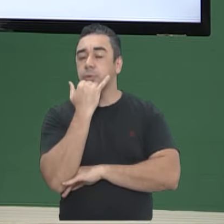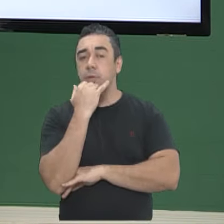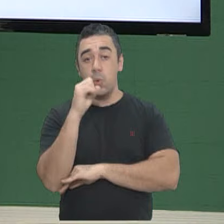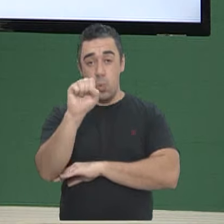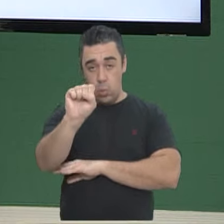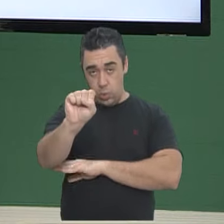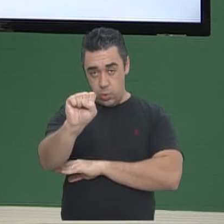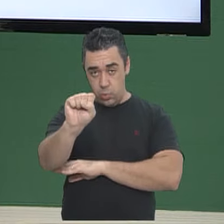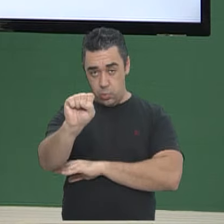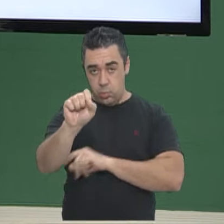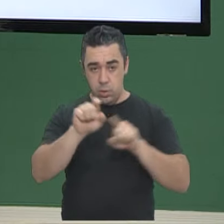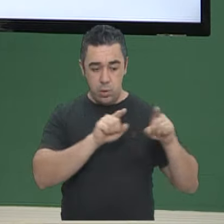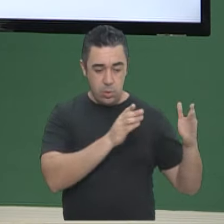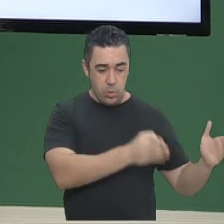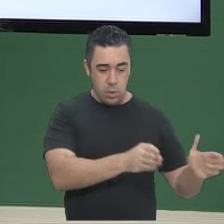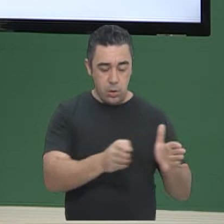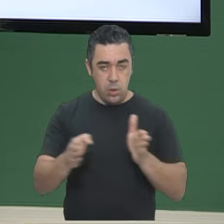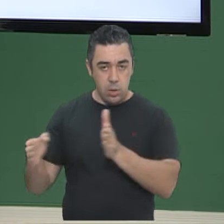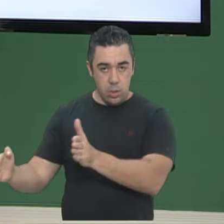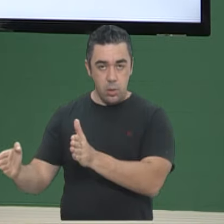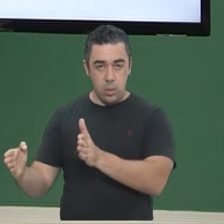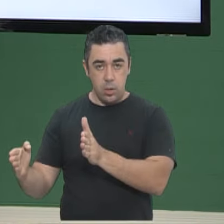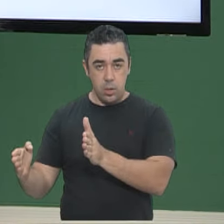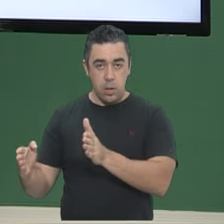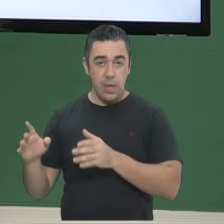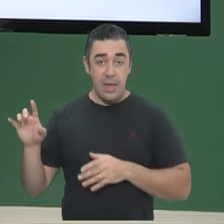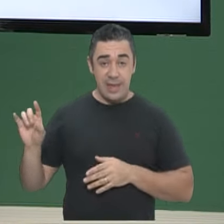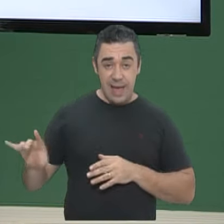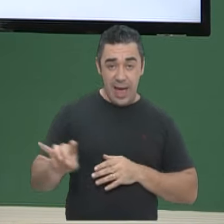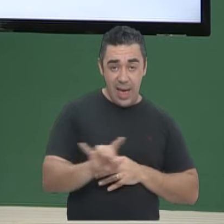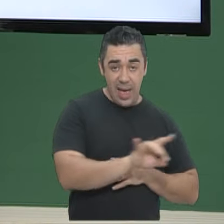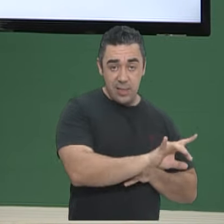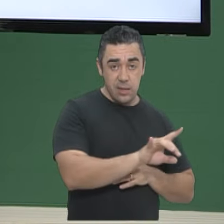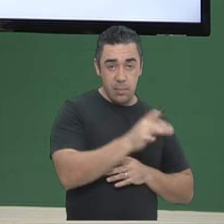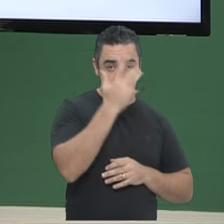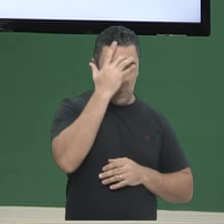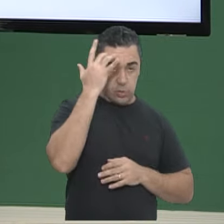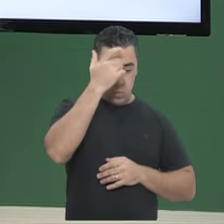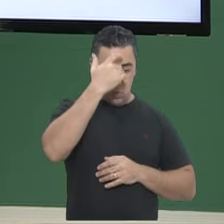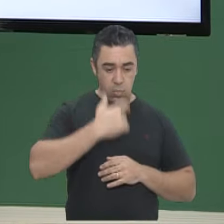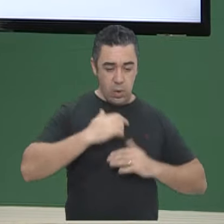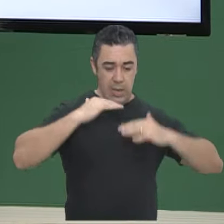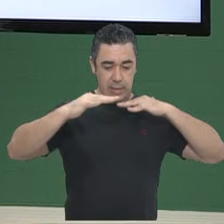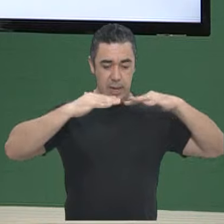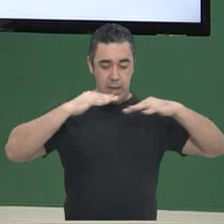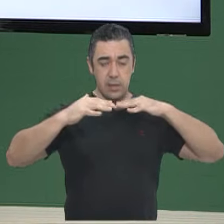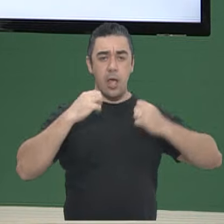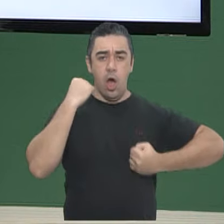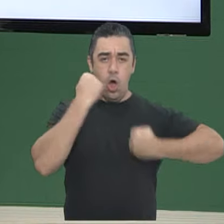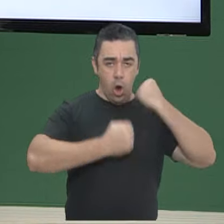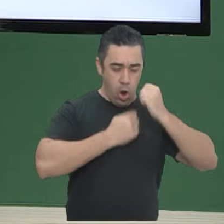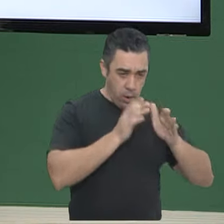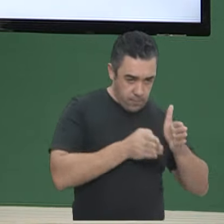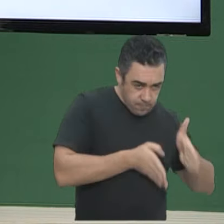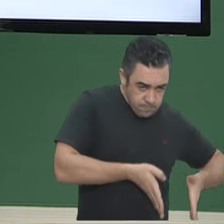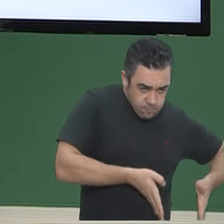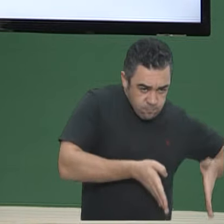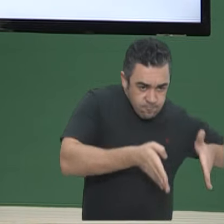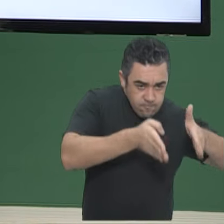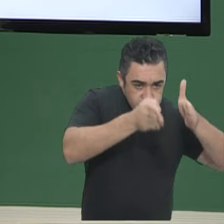em que cada atleta corre em uma dessas faixas, em